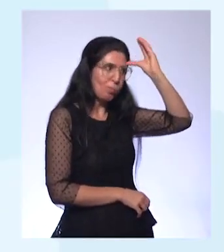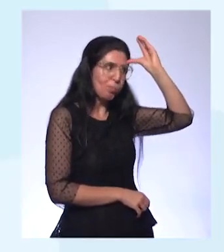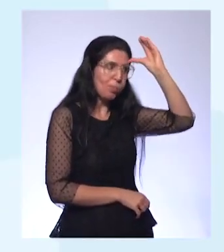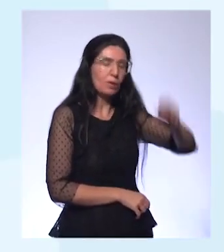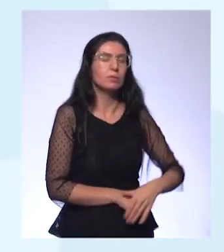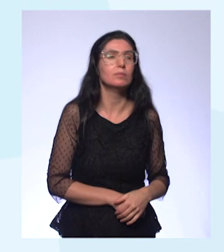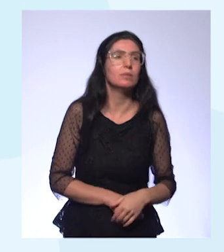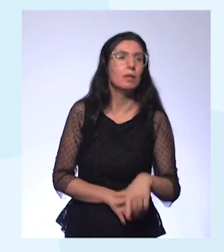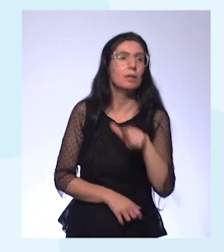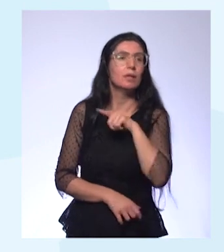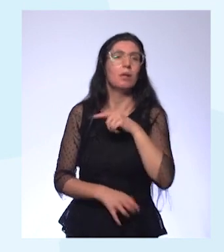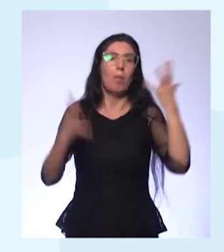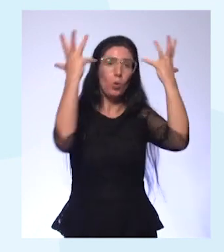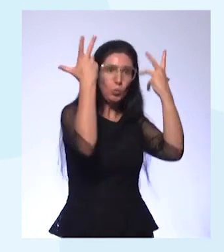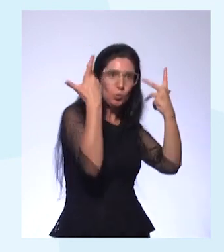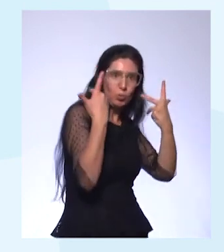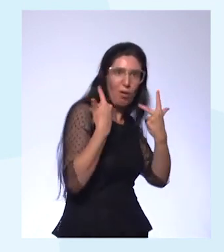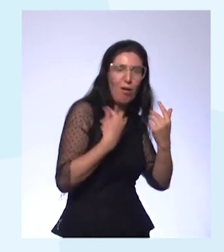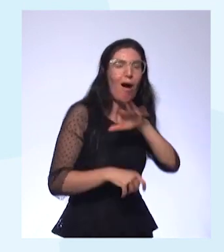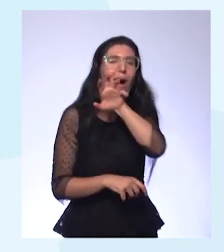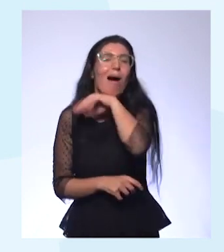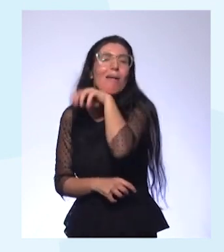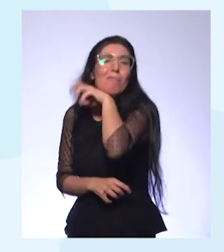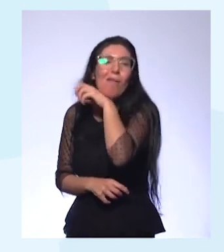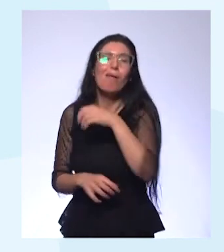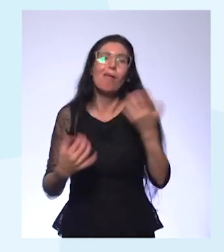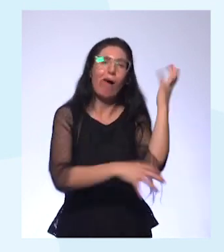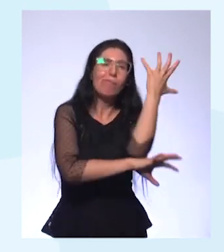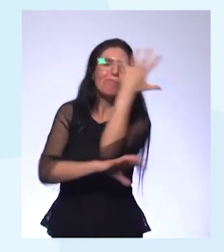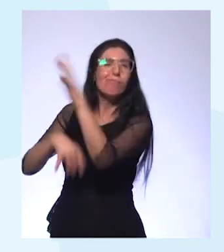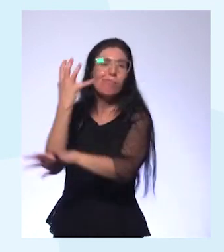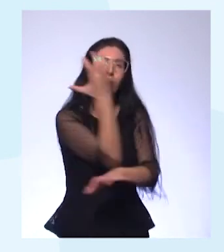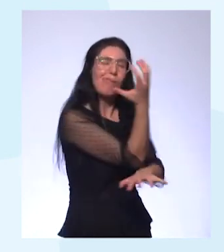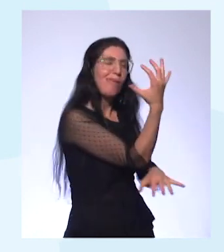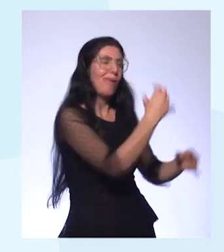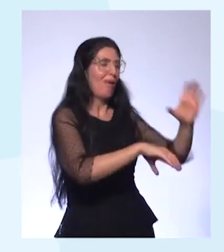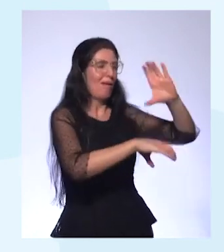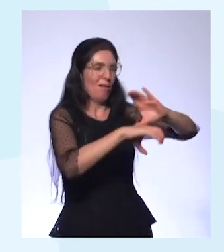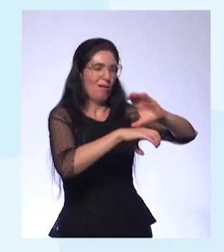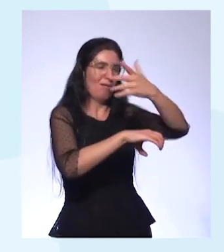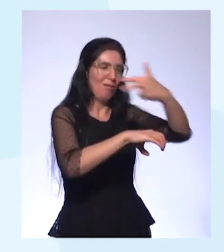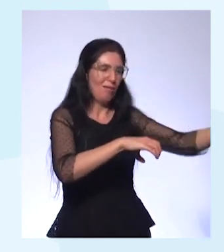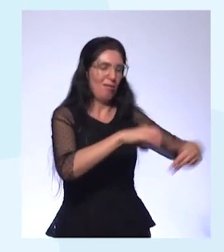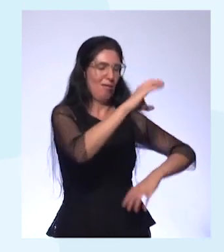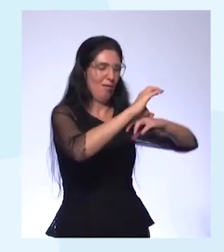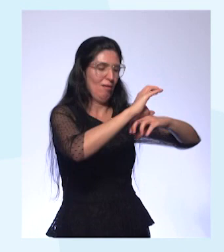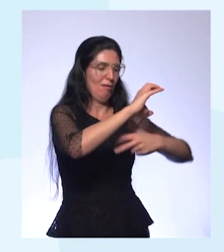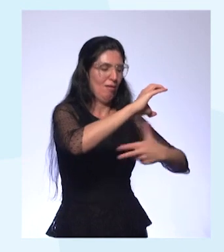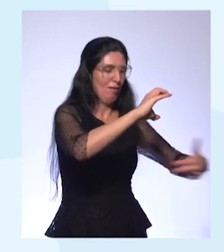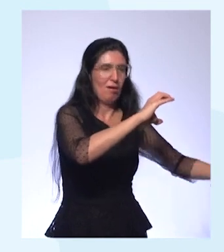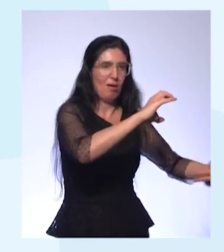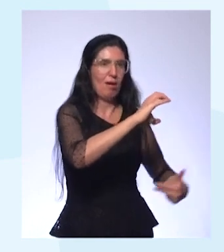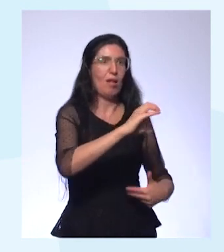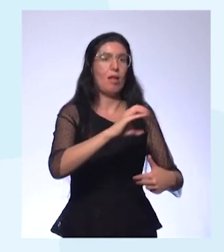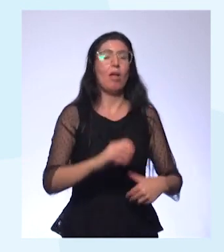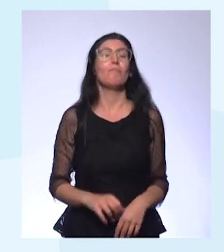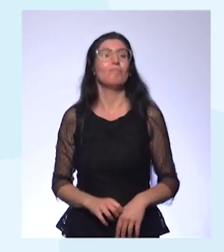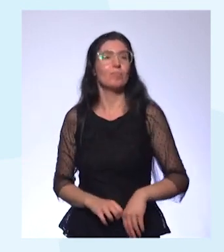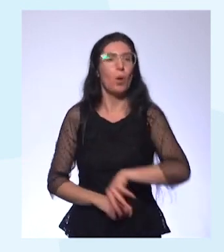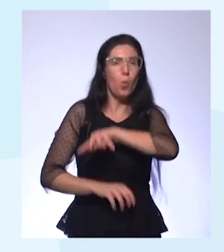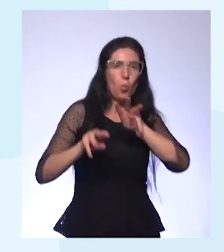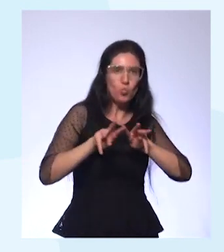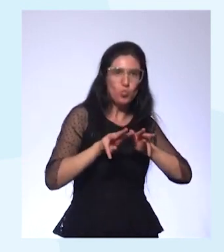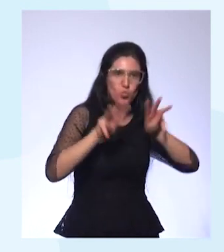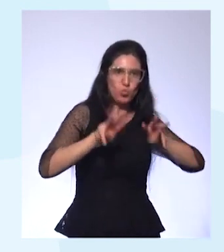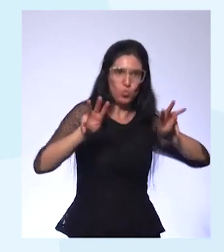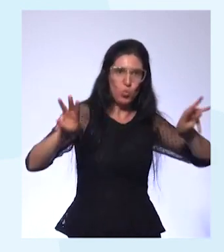brasileiros, né? O Ministério do Meio Ambiente. Entre no site do Ministério do Meio Ambiente, tem muitas informações aí sobre as